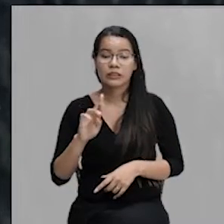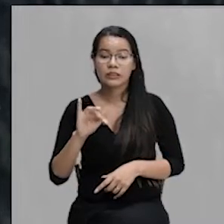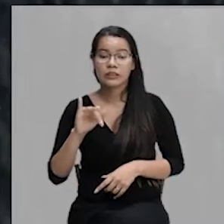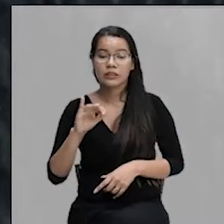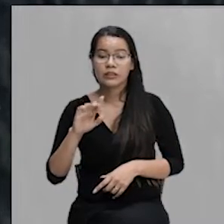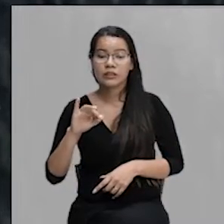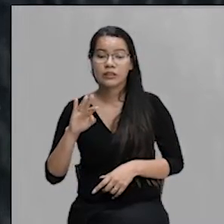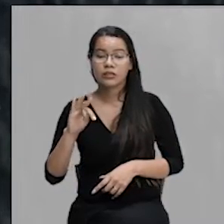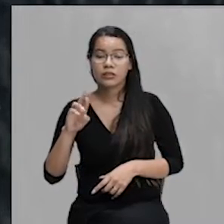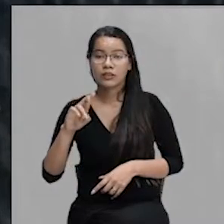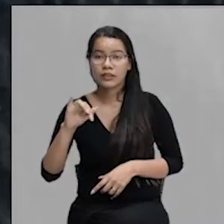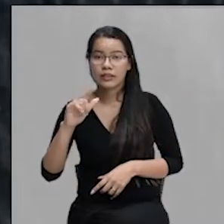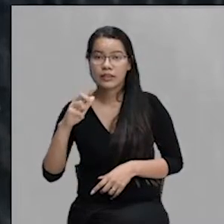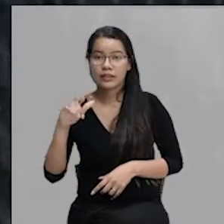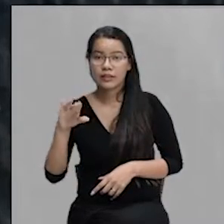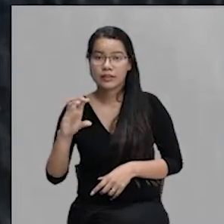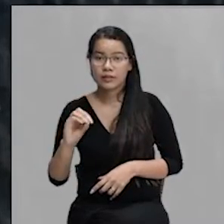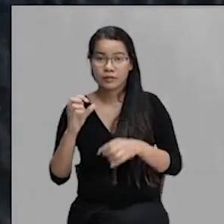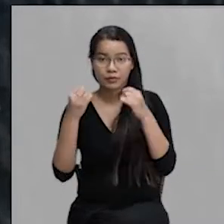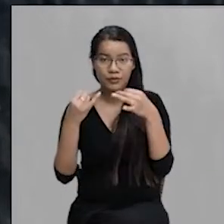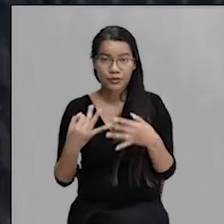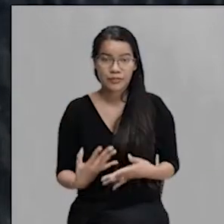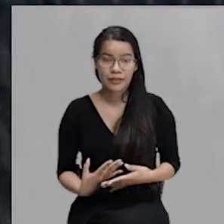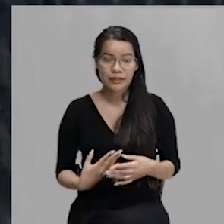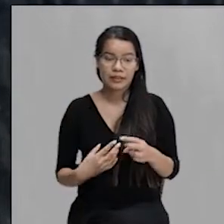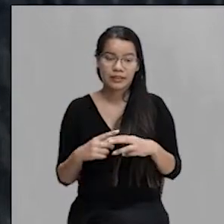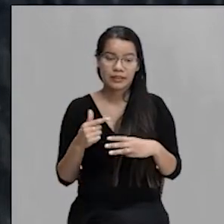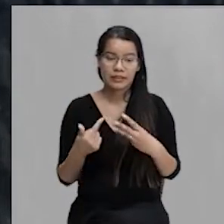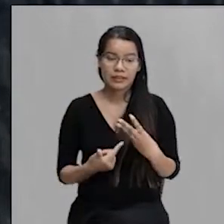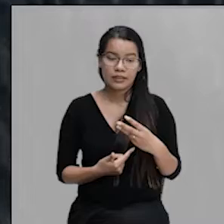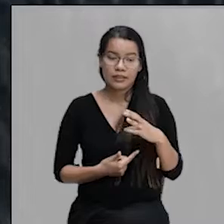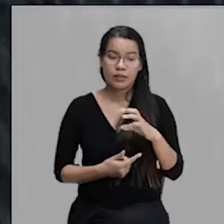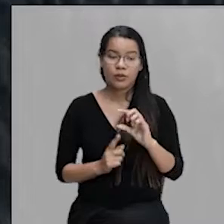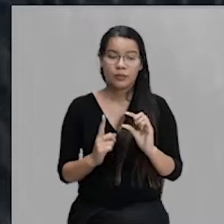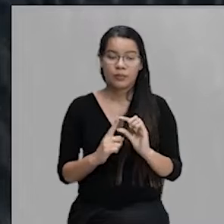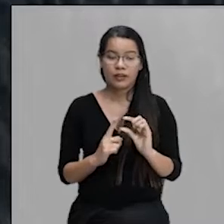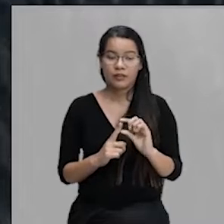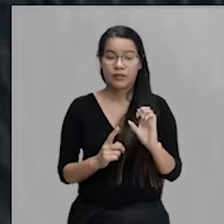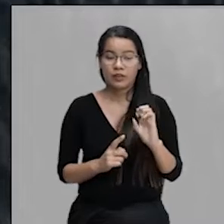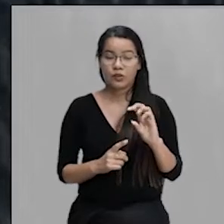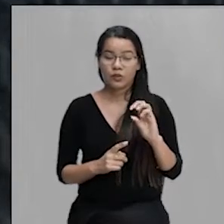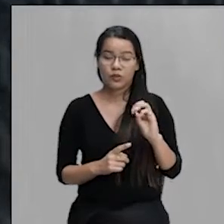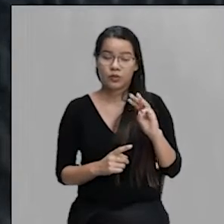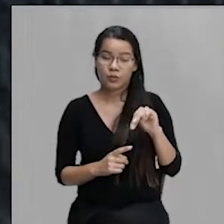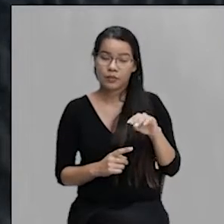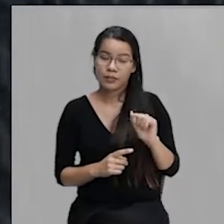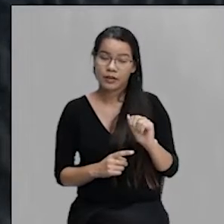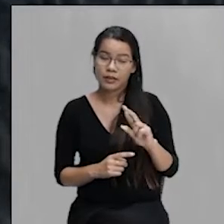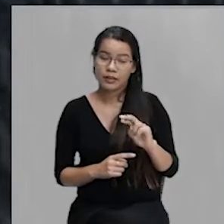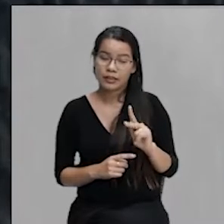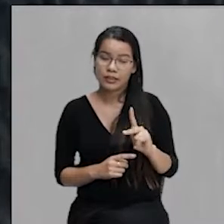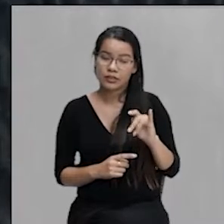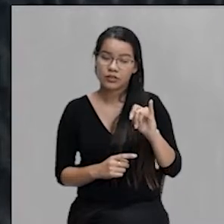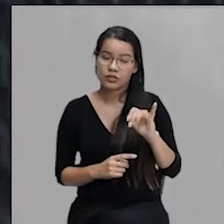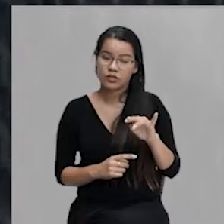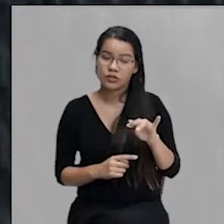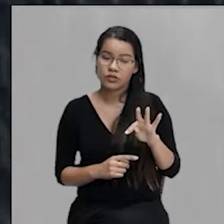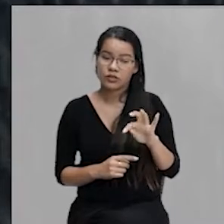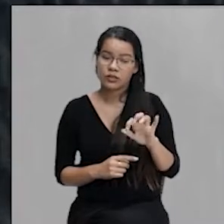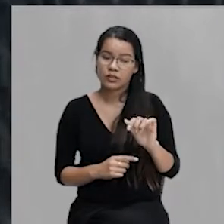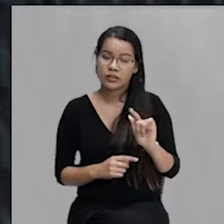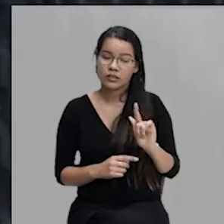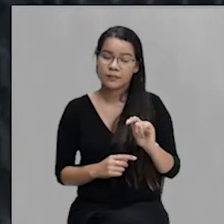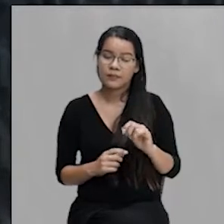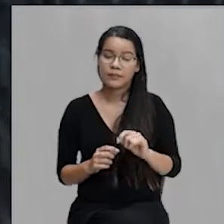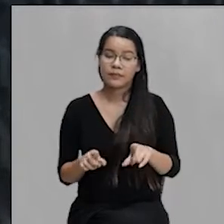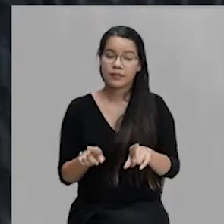desterritorialização. Calma, que eu já vou te explicar o que é. Terceiro, ecomarketing. Já ouviu falar? Também vou te explicar já já.